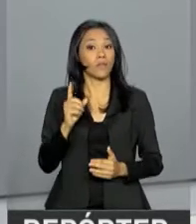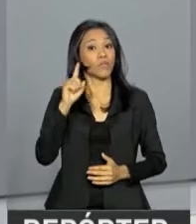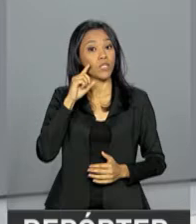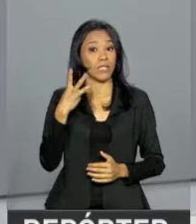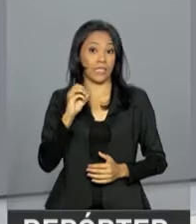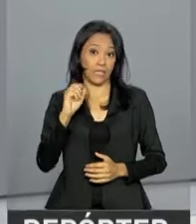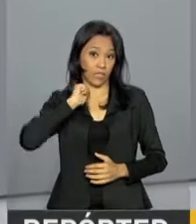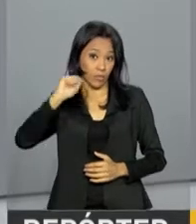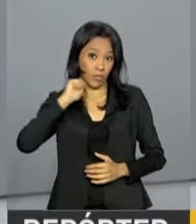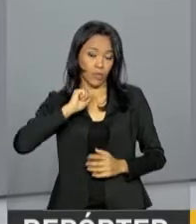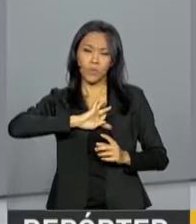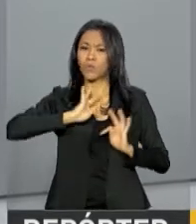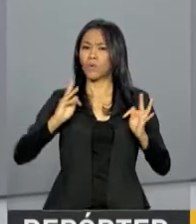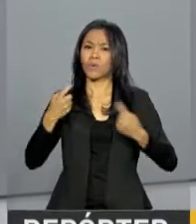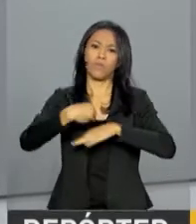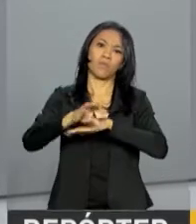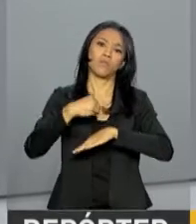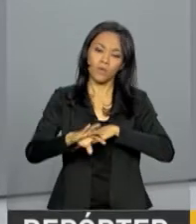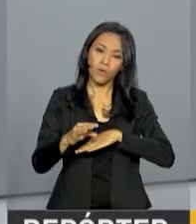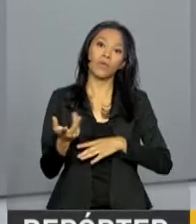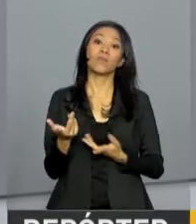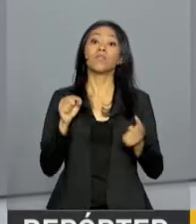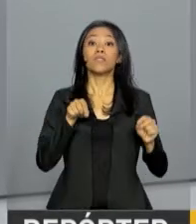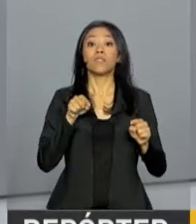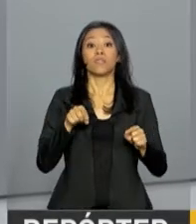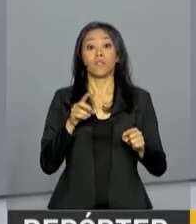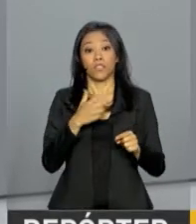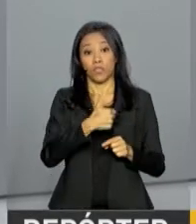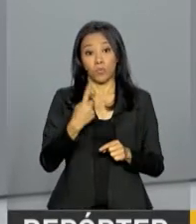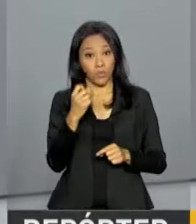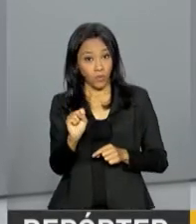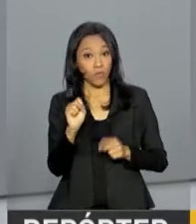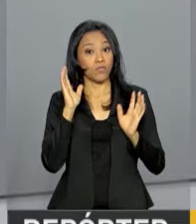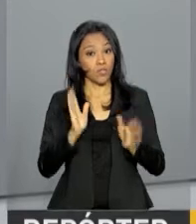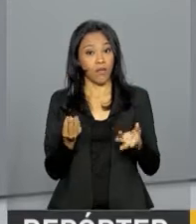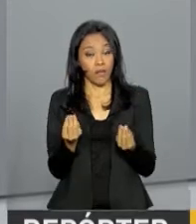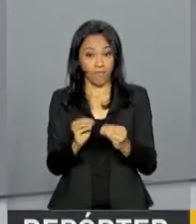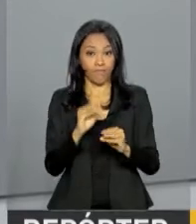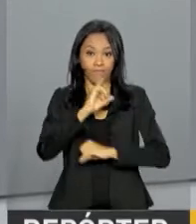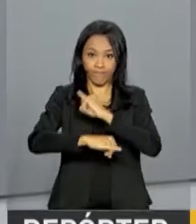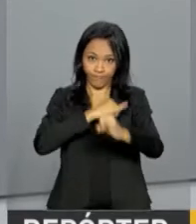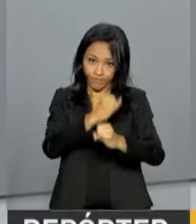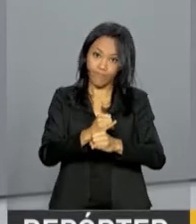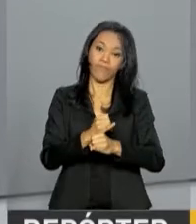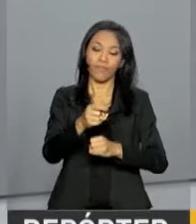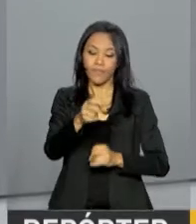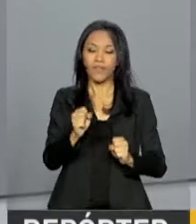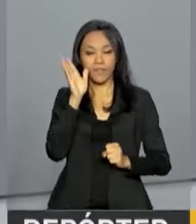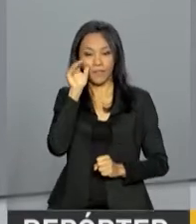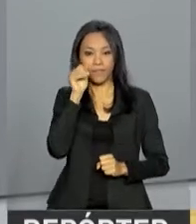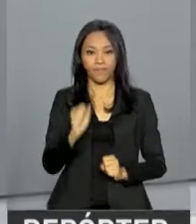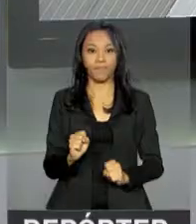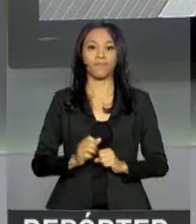abril todas as informações sobre a declaração do irpf 2018 estão disponíveis na página da receita federal na